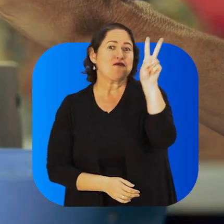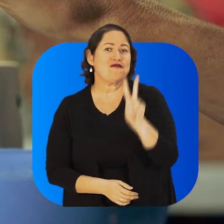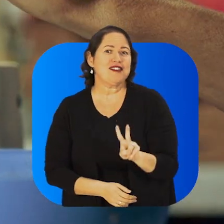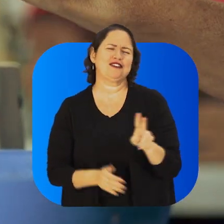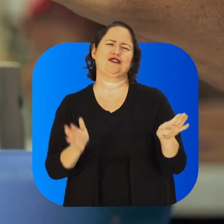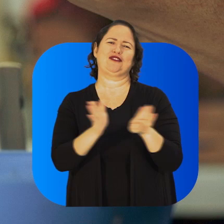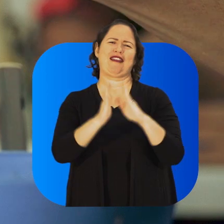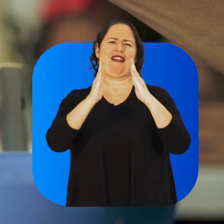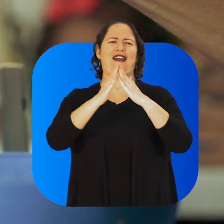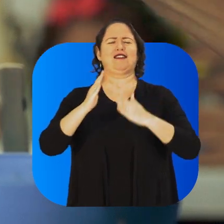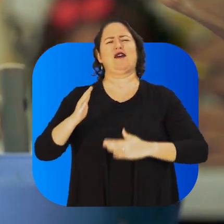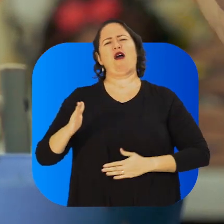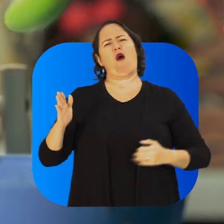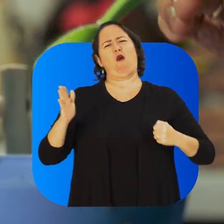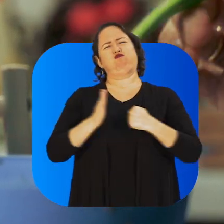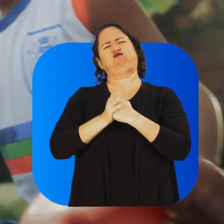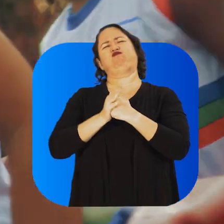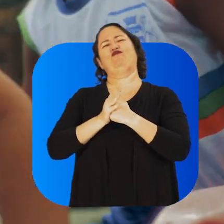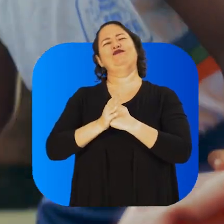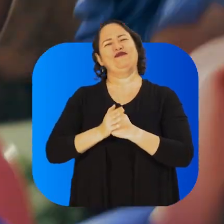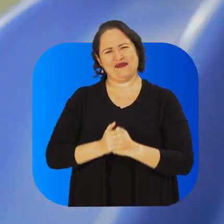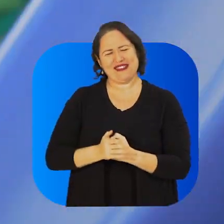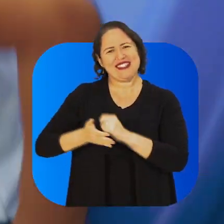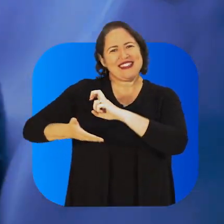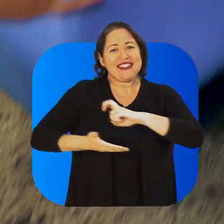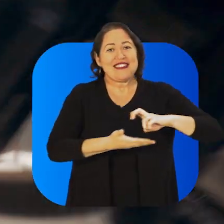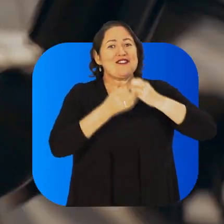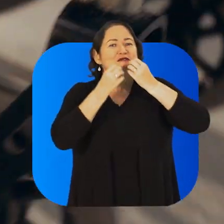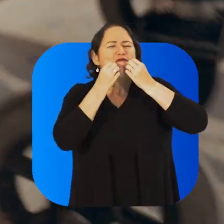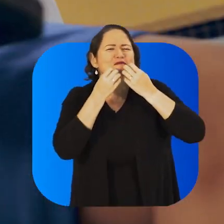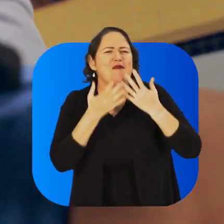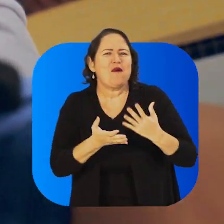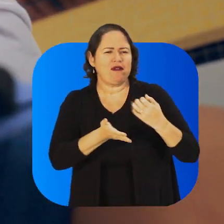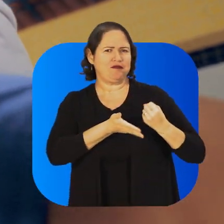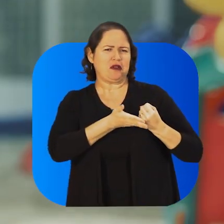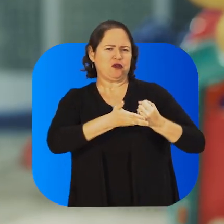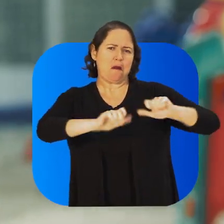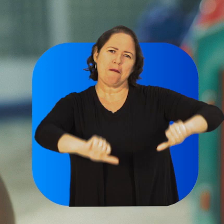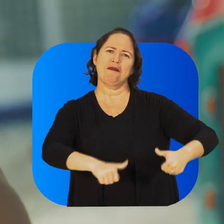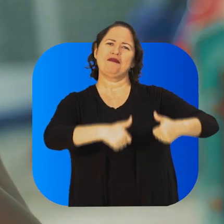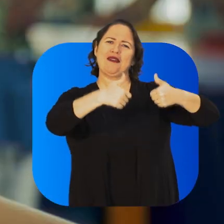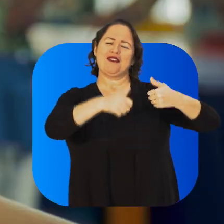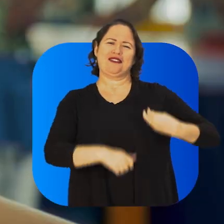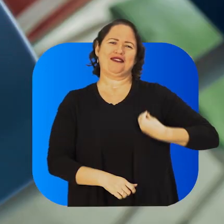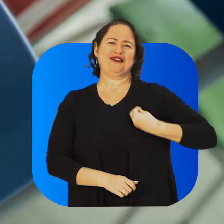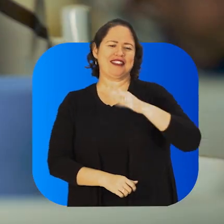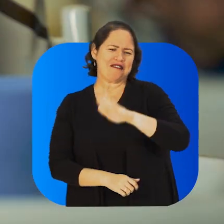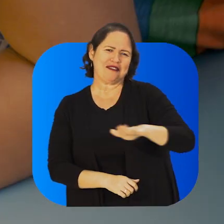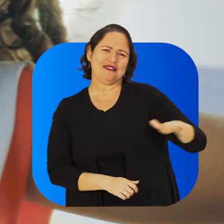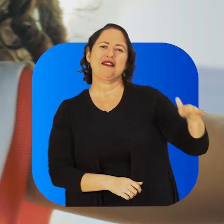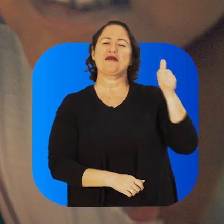e chegar em casa com a barriguinha cheia. Crescibilidade é tudo que ajuda a transformar a vida dos pequenos e